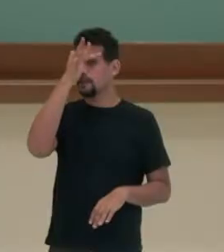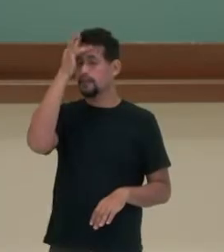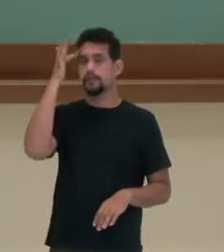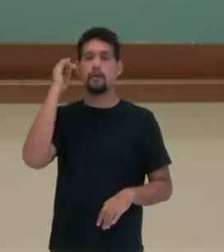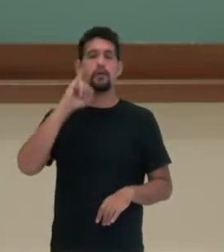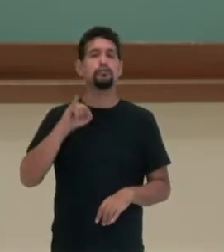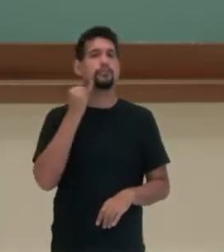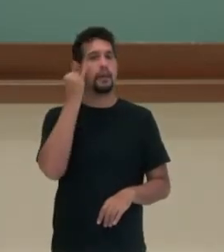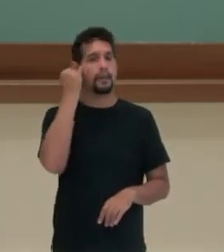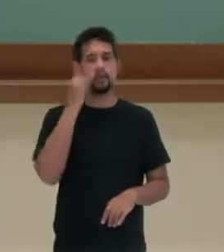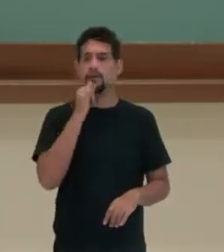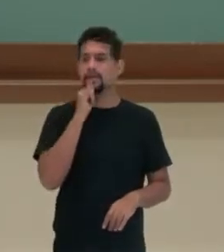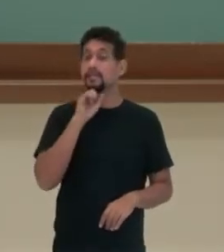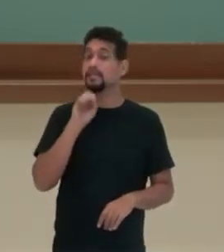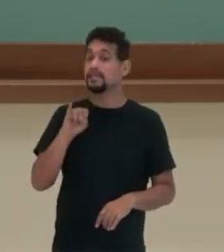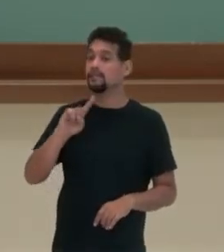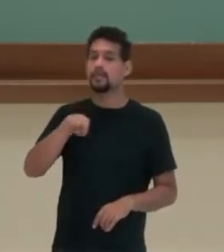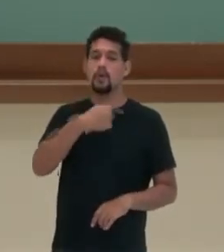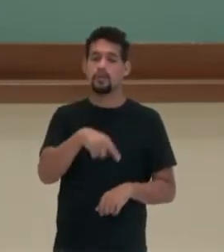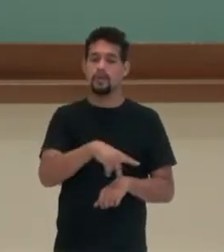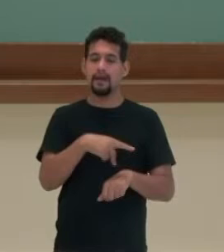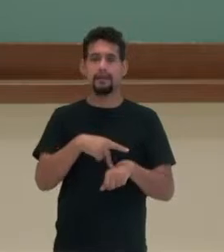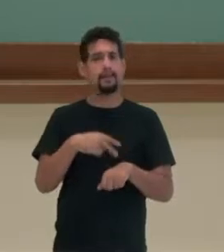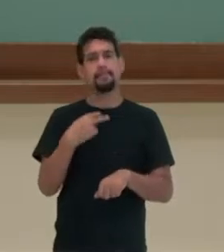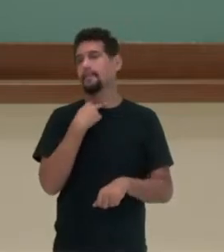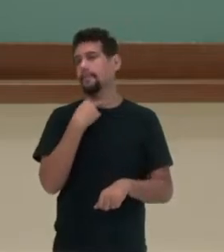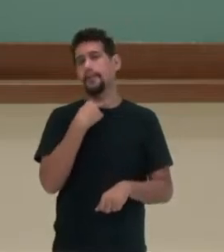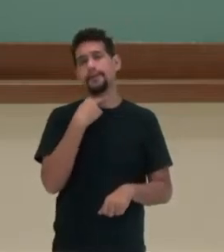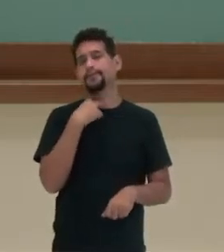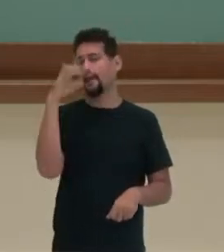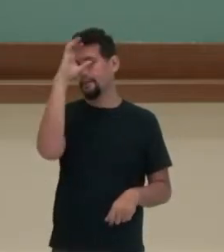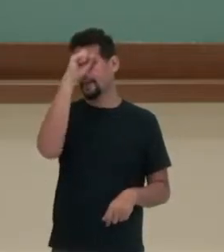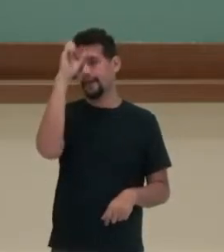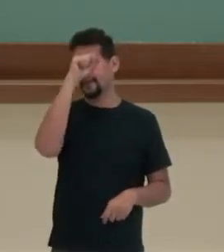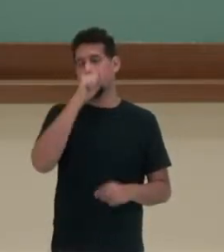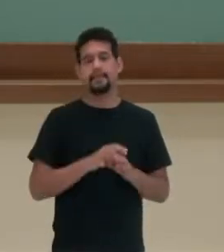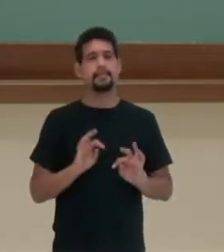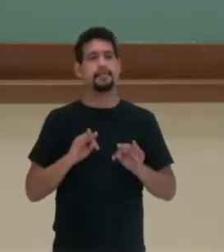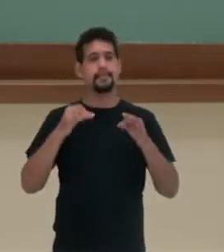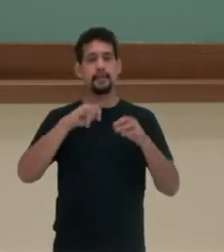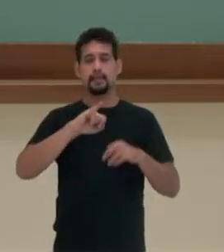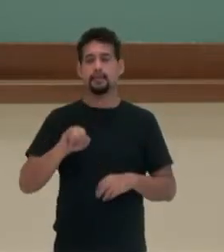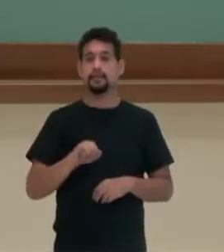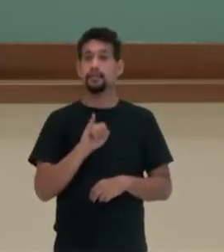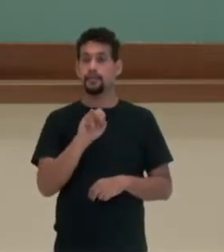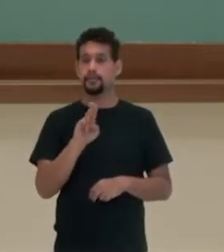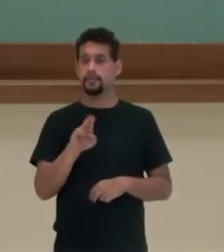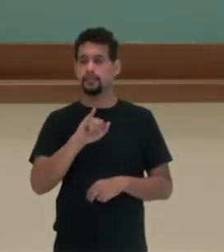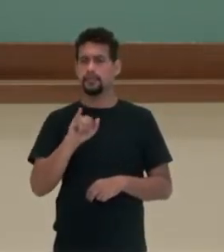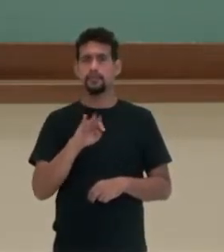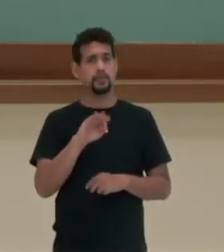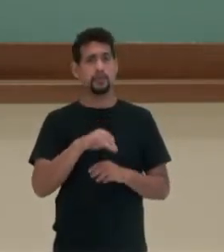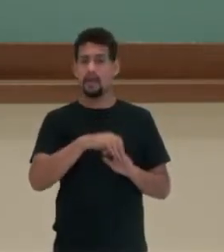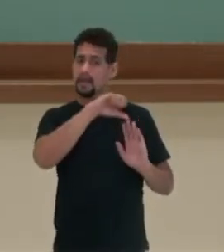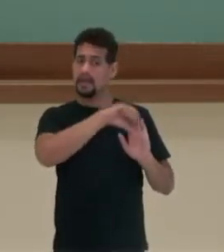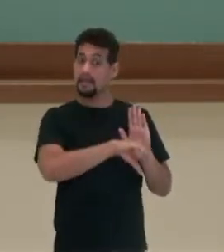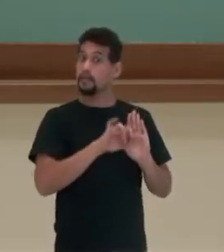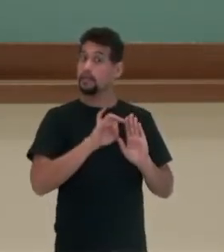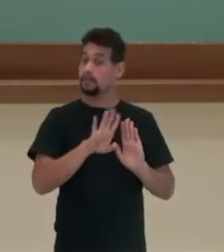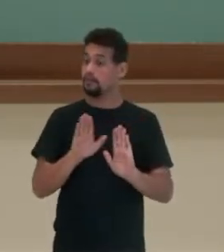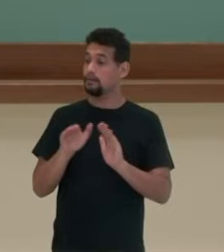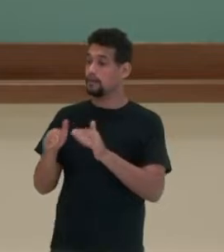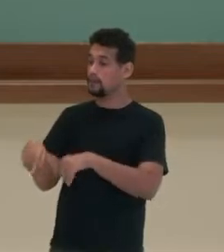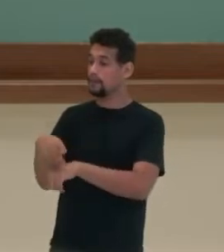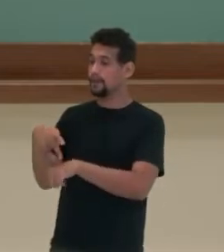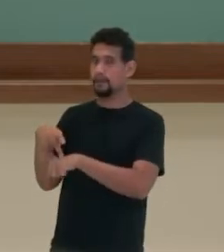interessante, se você não fosse japonês, você não poderia aprender as técnicas do jiu-jitsu, porque era considerado crime, era uma técnica só daquele país e que